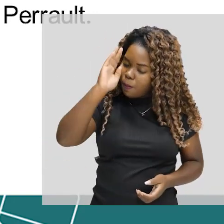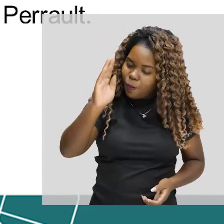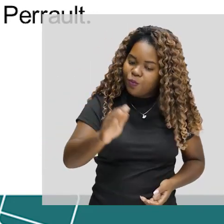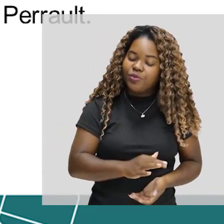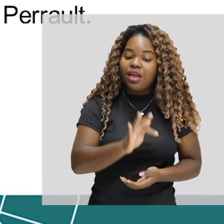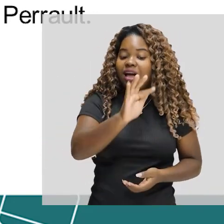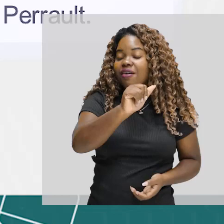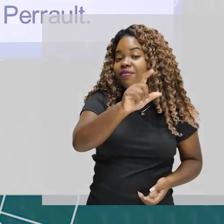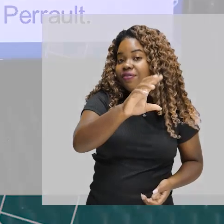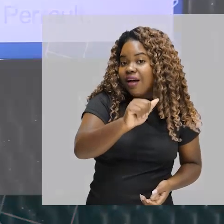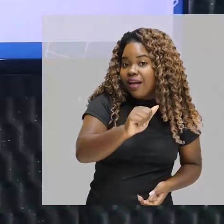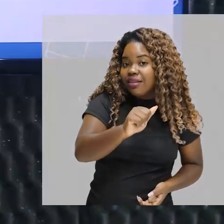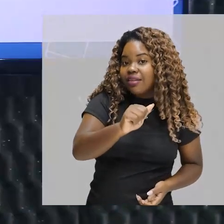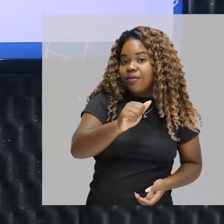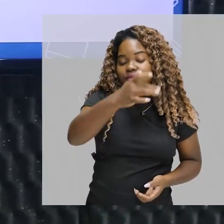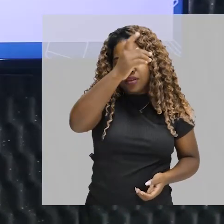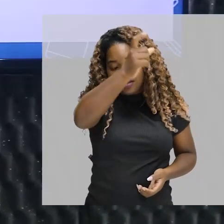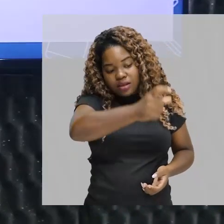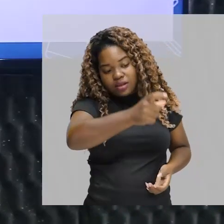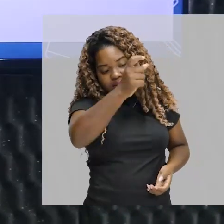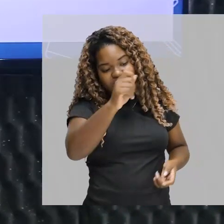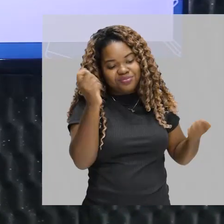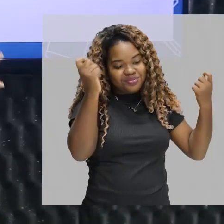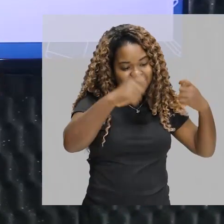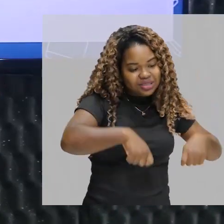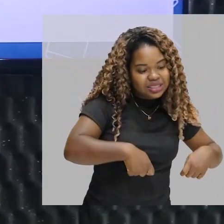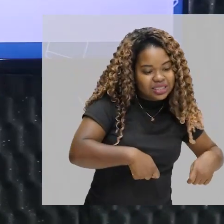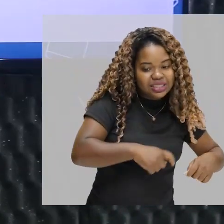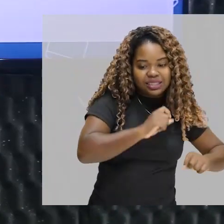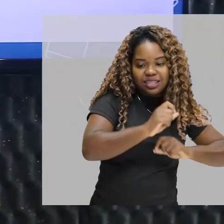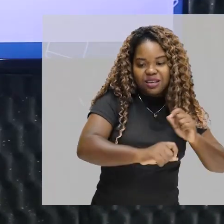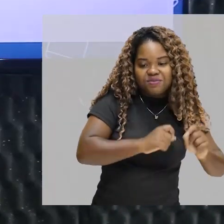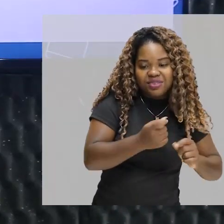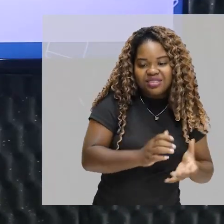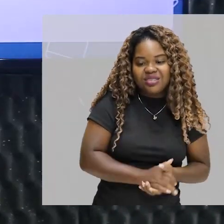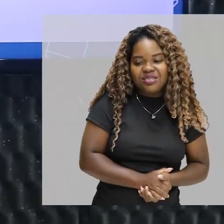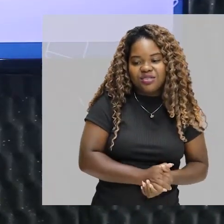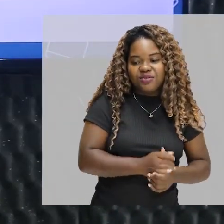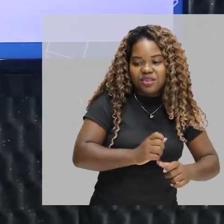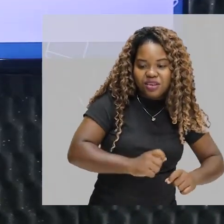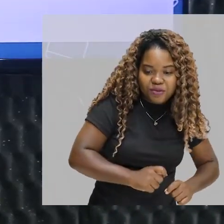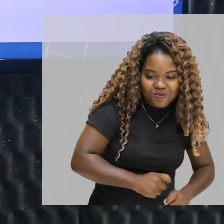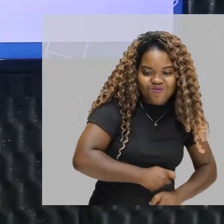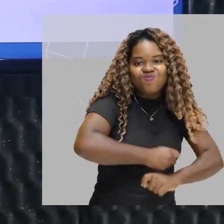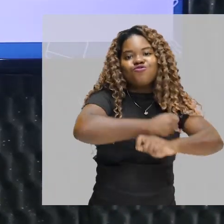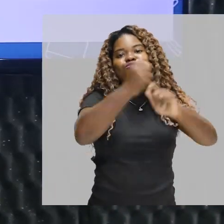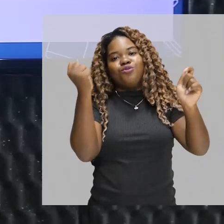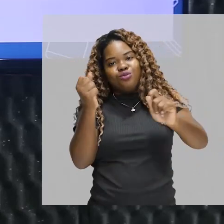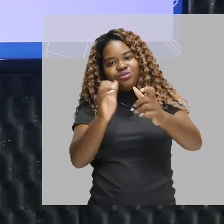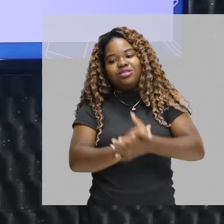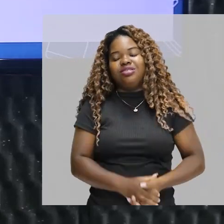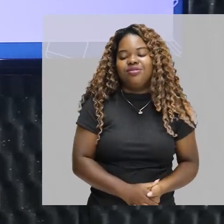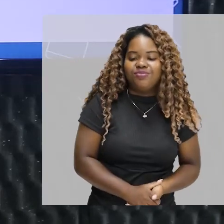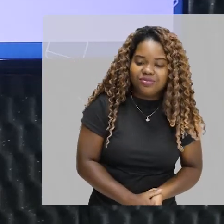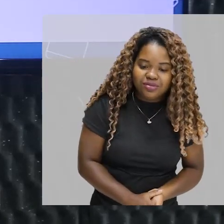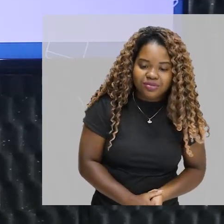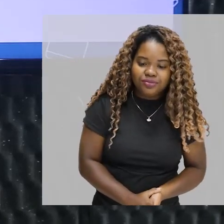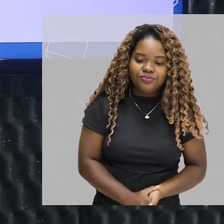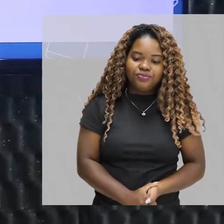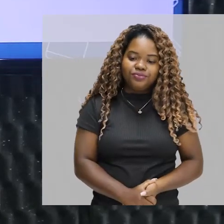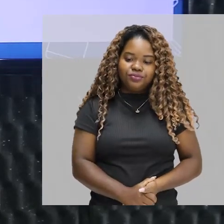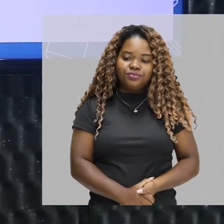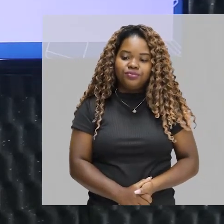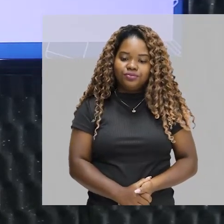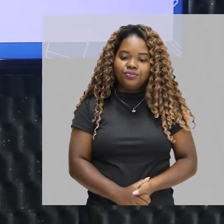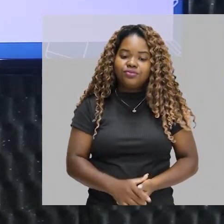A fada é aquela figura que consegue fazer o impossível dentro da história. Por isso que é interessante, porque encanta, é claro, né,